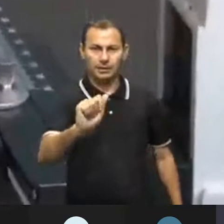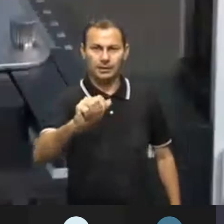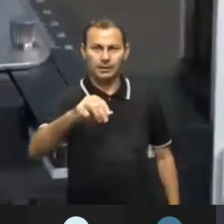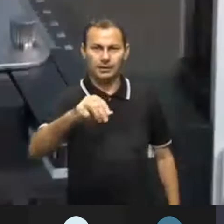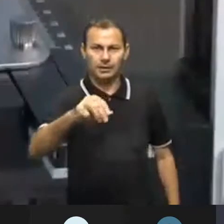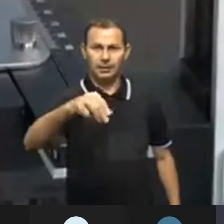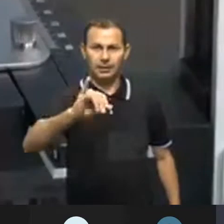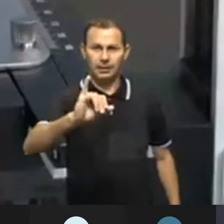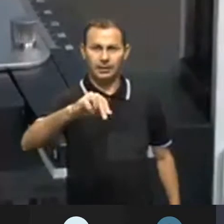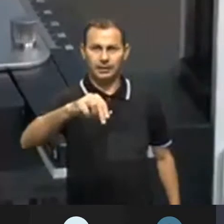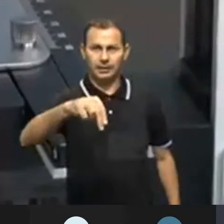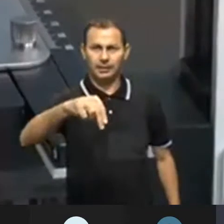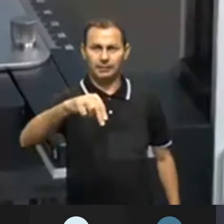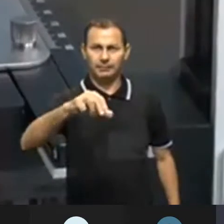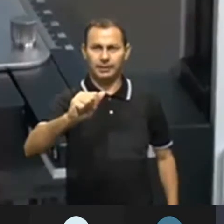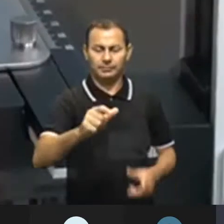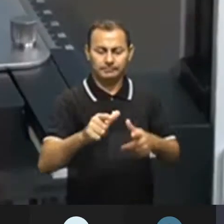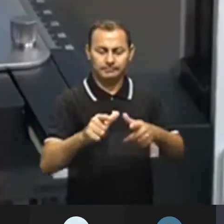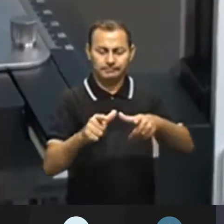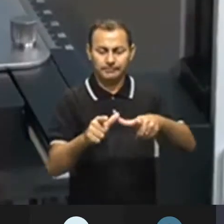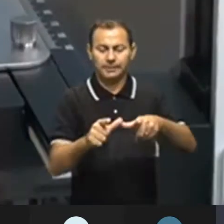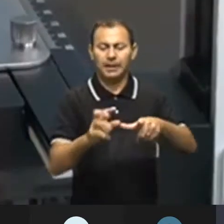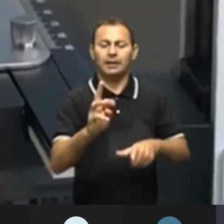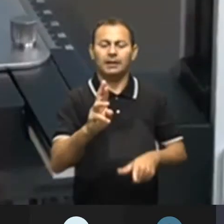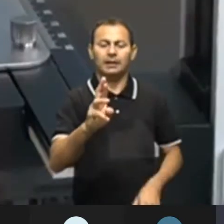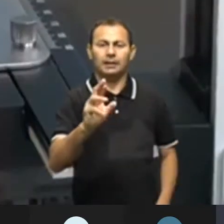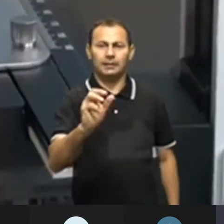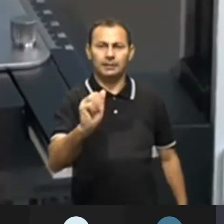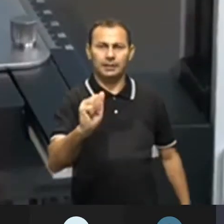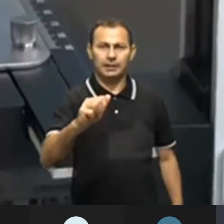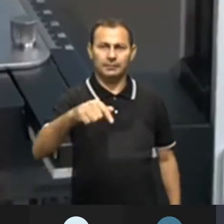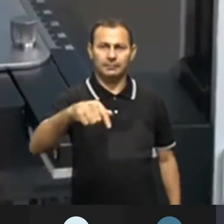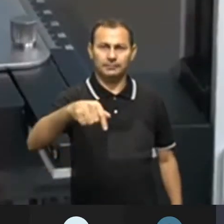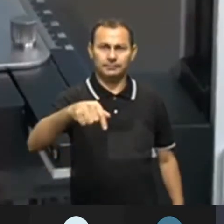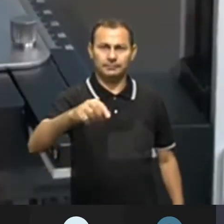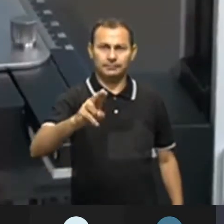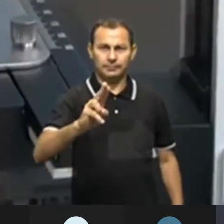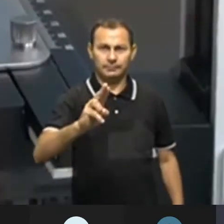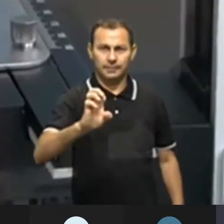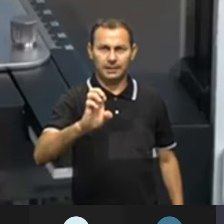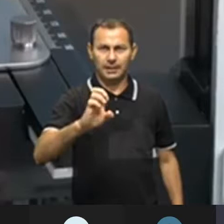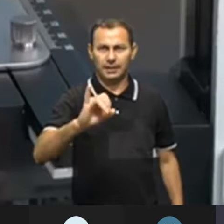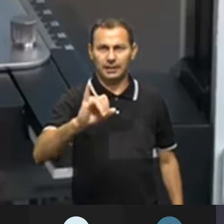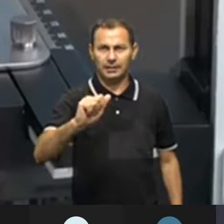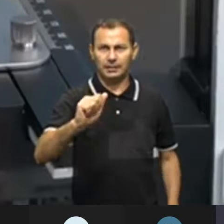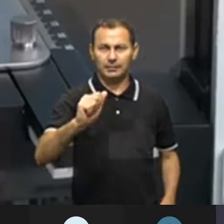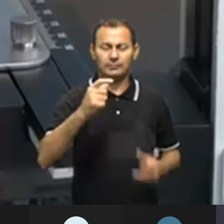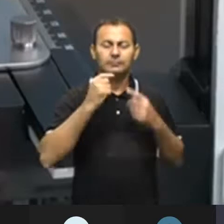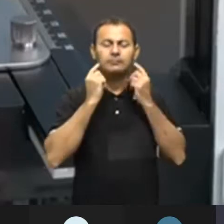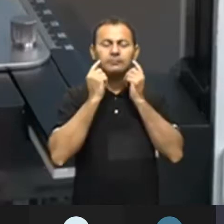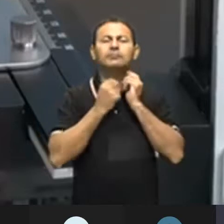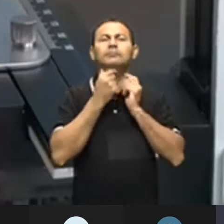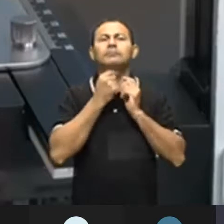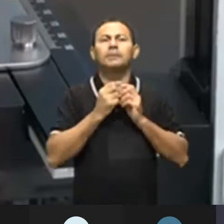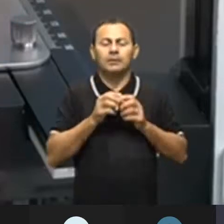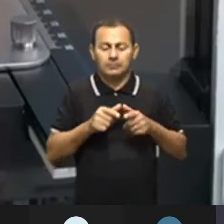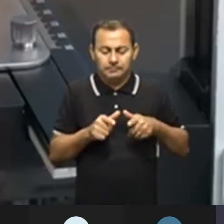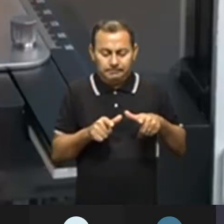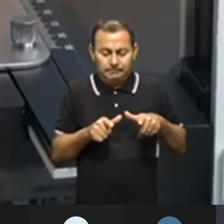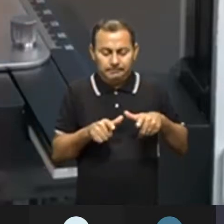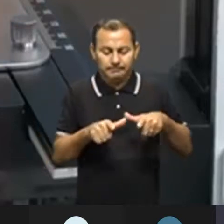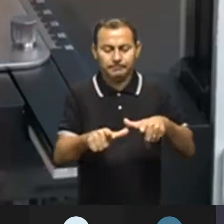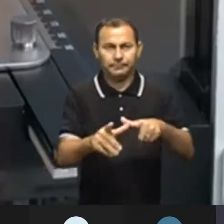traqueia, para a gente observar aí, né, as características. Lembra que a gente tem que estar com a mesa ou platina baixada,